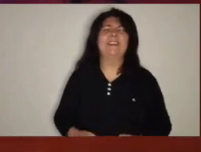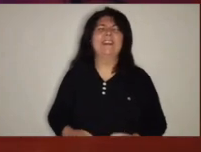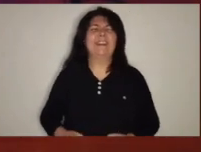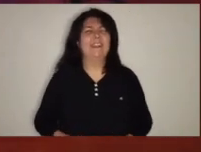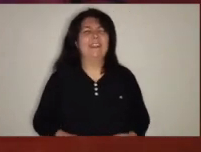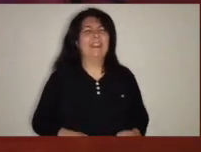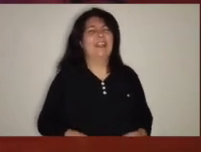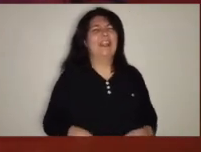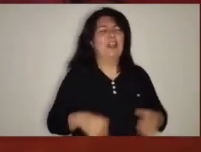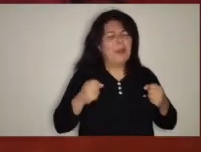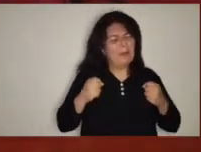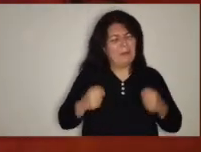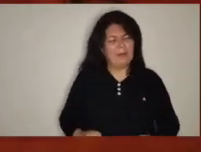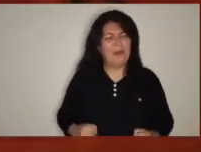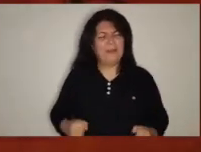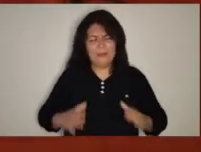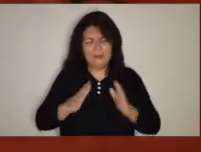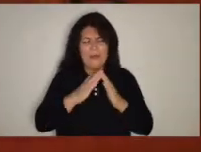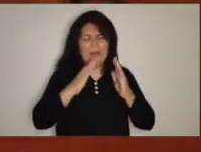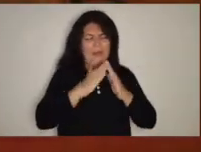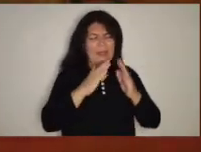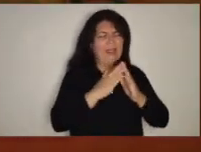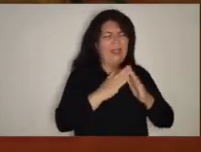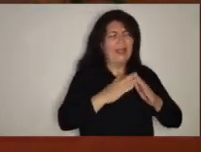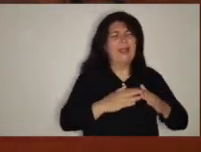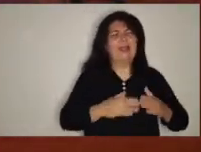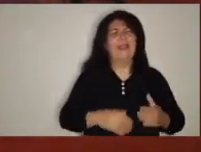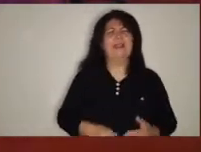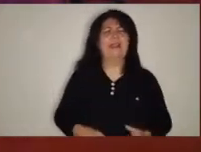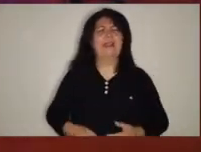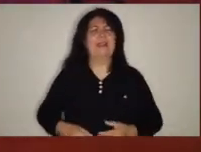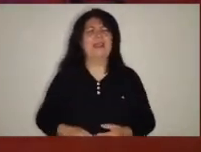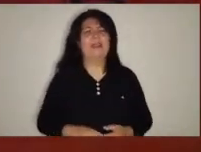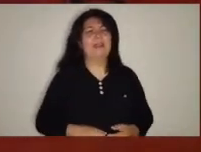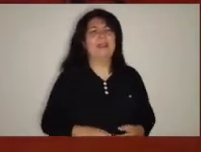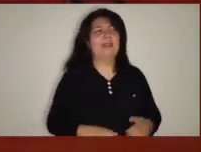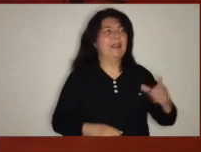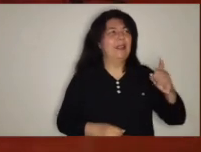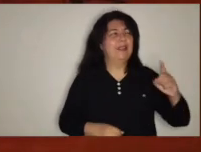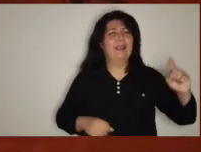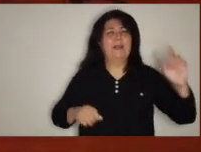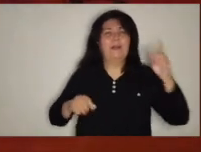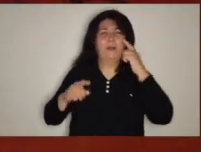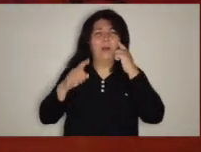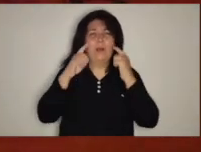pode morar aqui, pode morar.